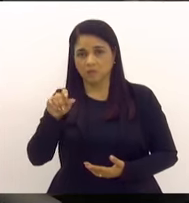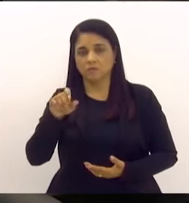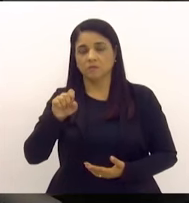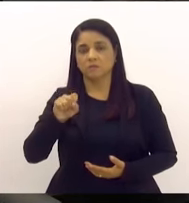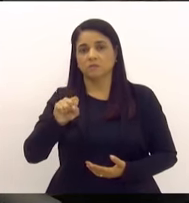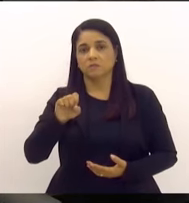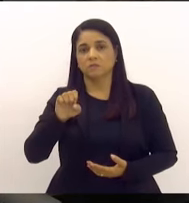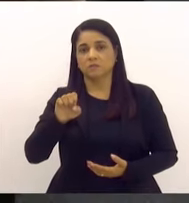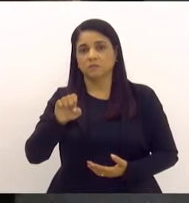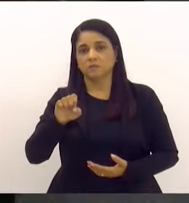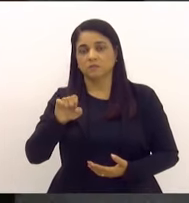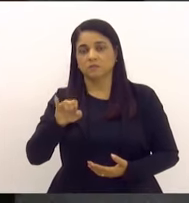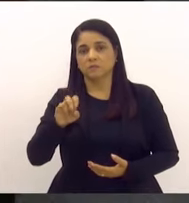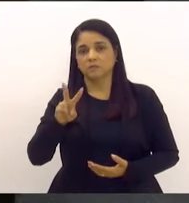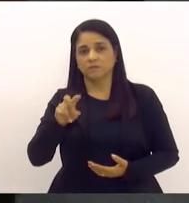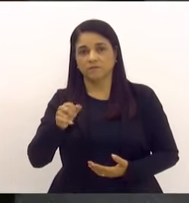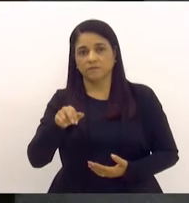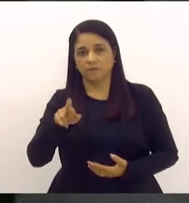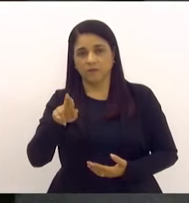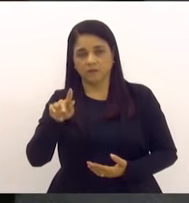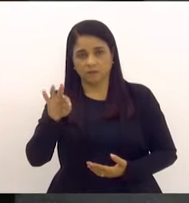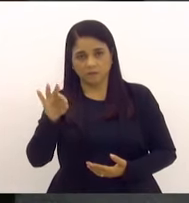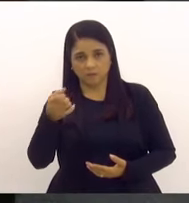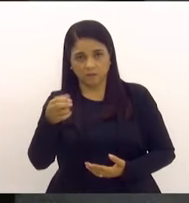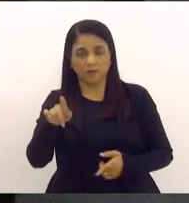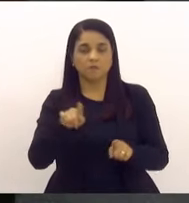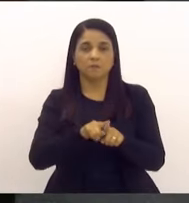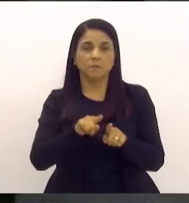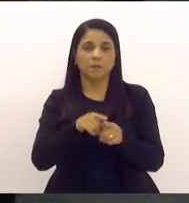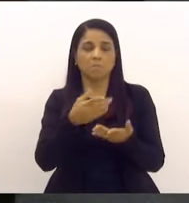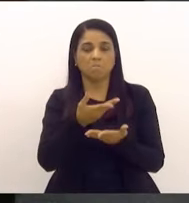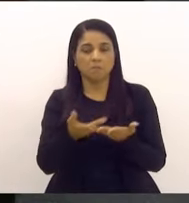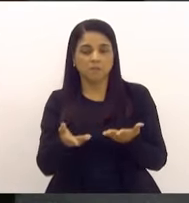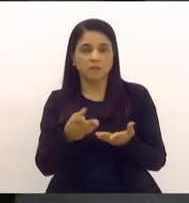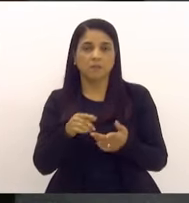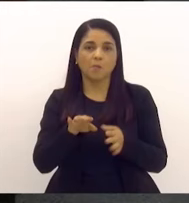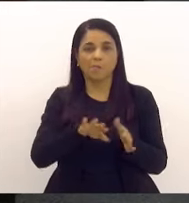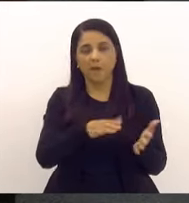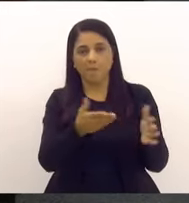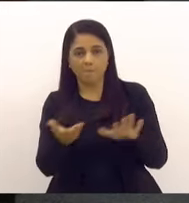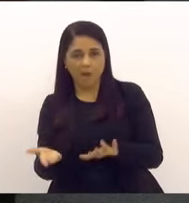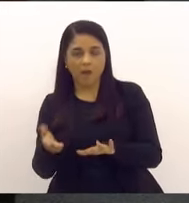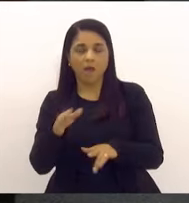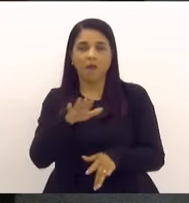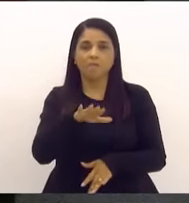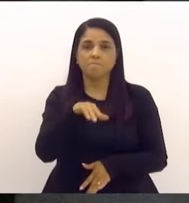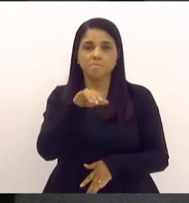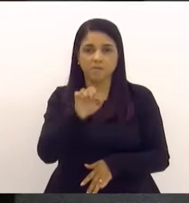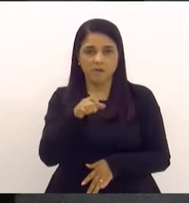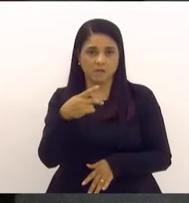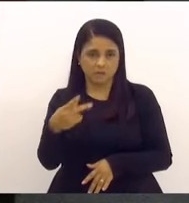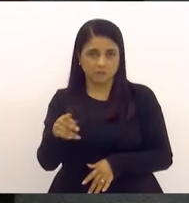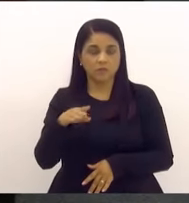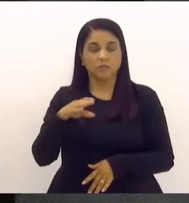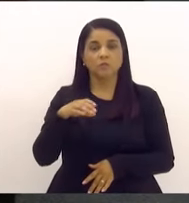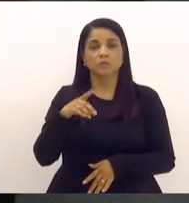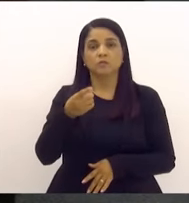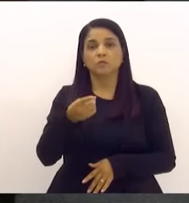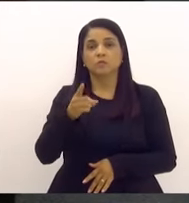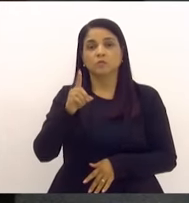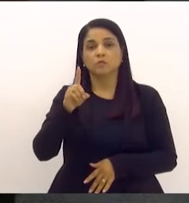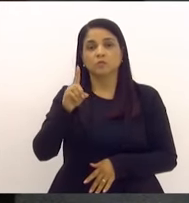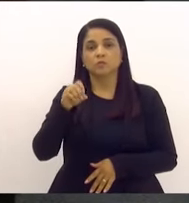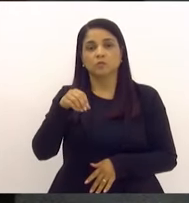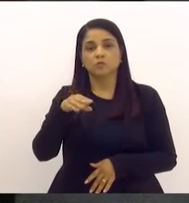de hoje. Bem lembrado. Fazer aqui o registro e as condolências. Cecília. As condolências da Assembleia Legislativa, seu amigo, seu irmão. Com